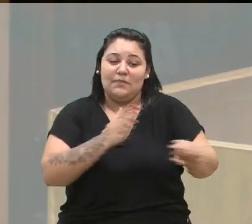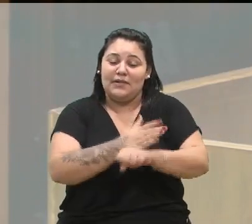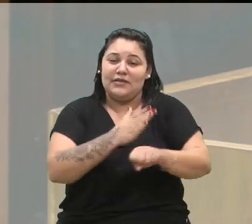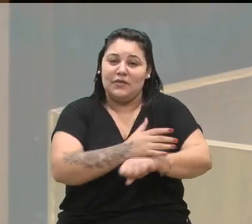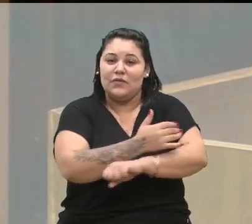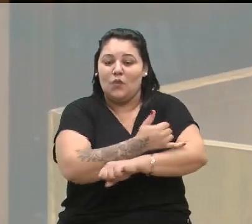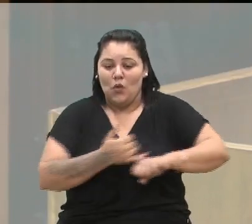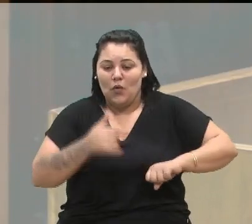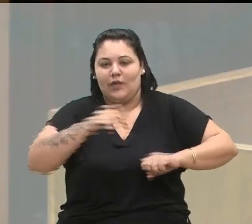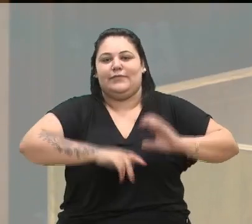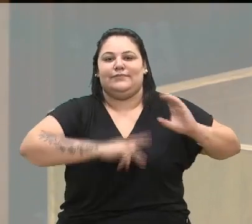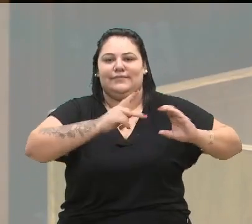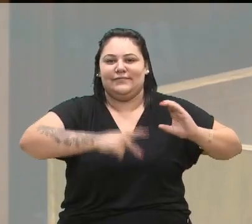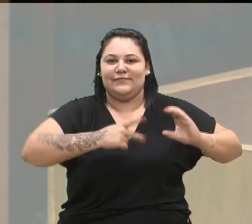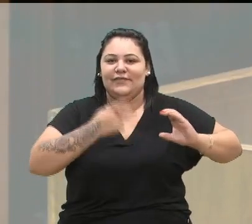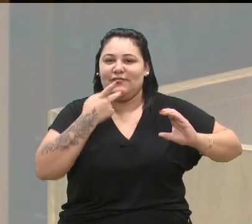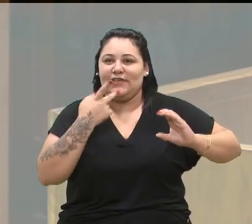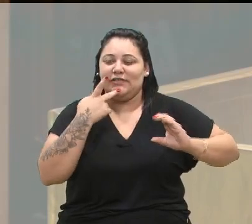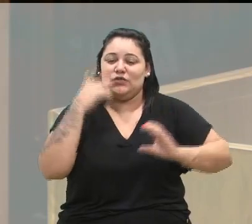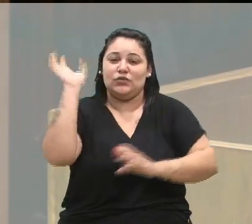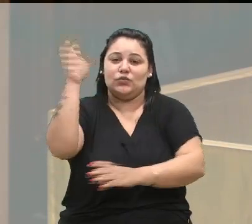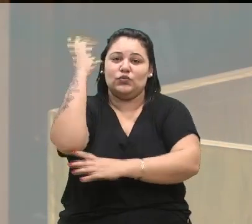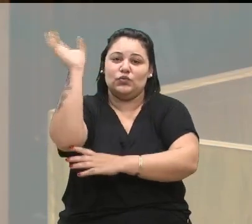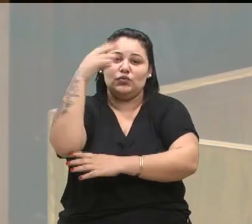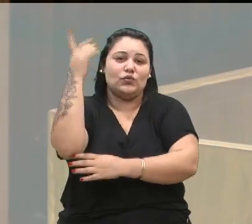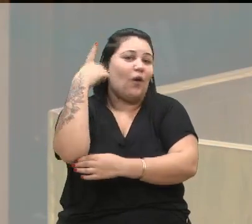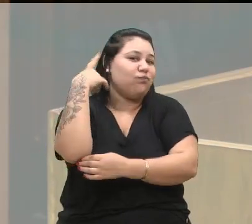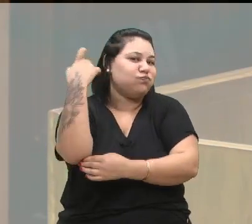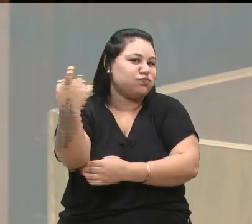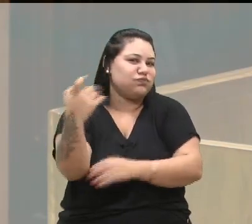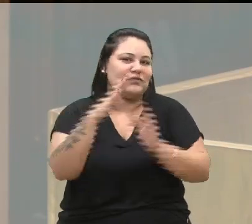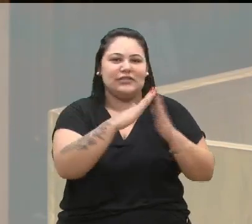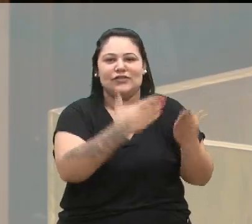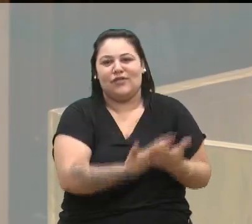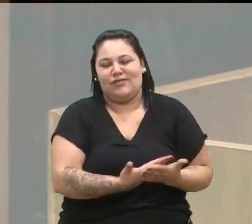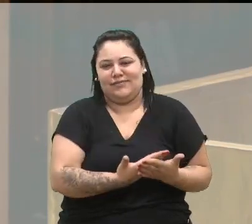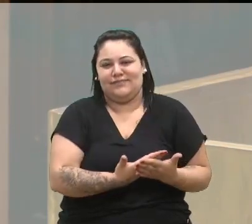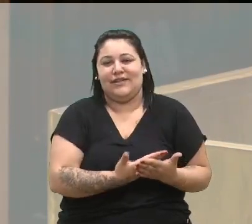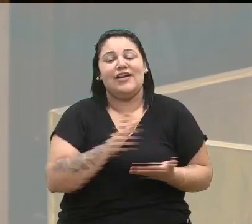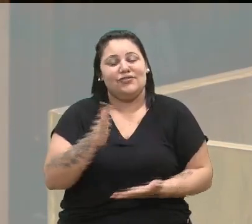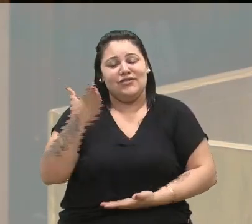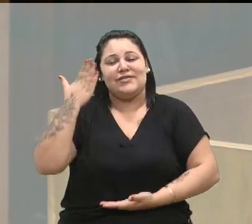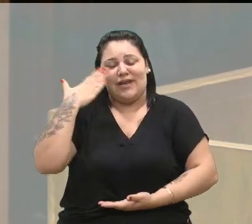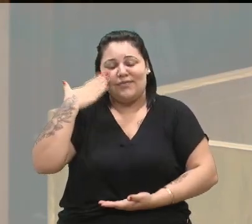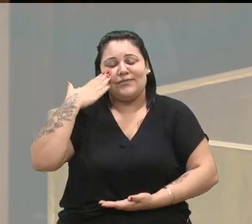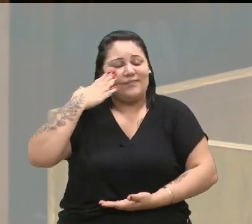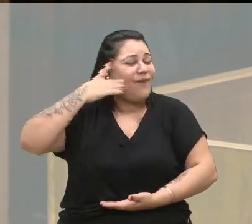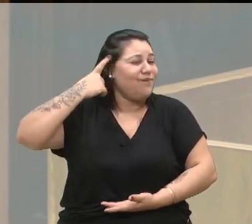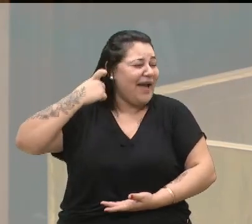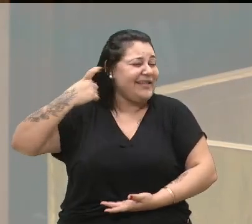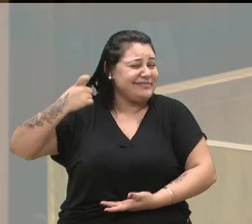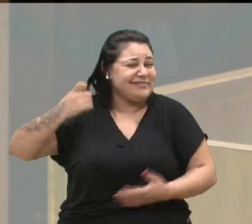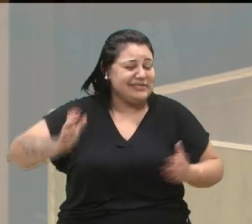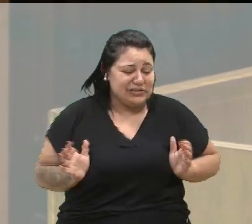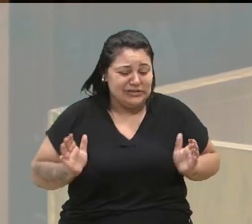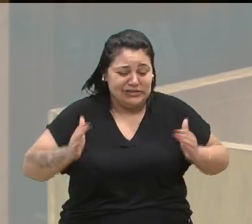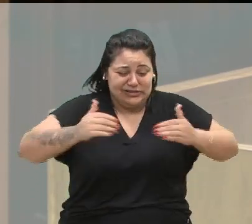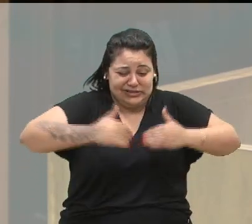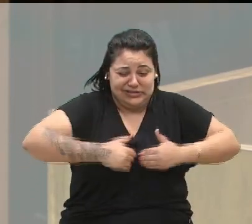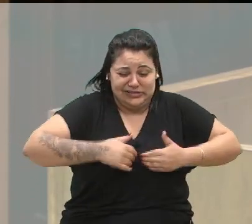casa com relação às sirenes escolares. A gente sabe que o barulho, né, os autistas geralmente têm